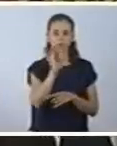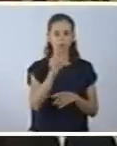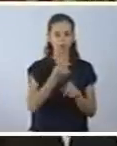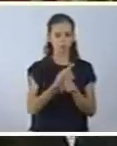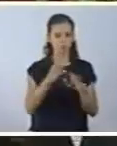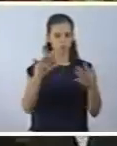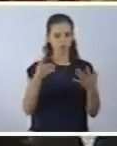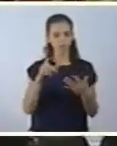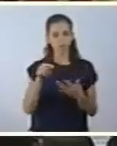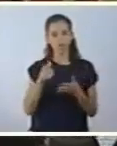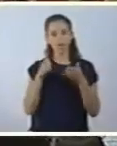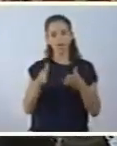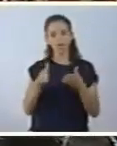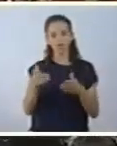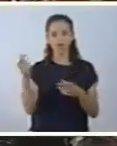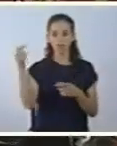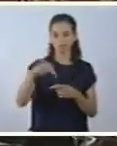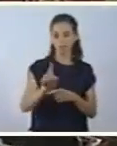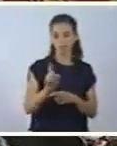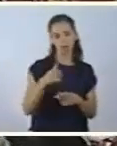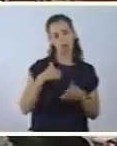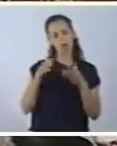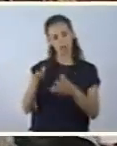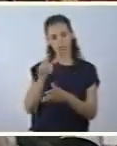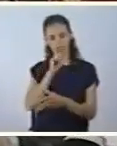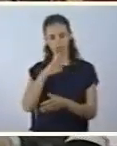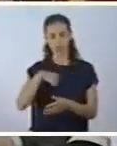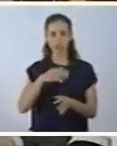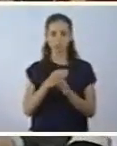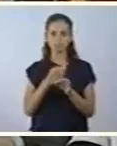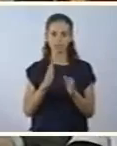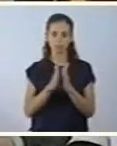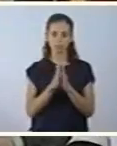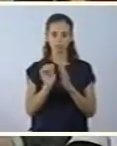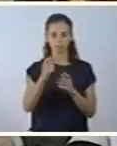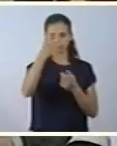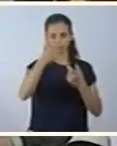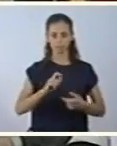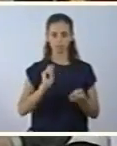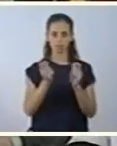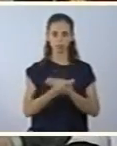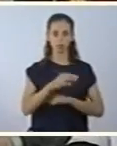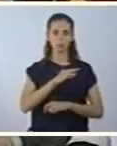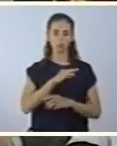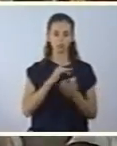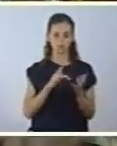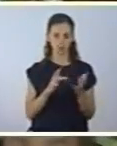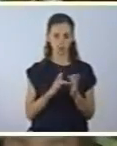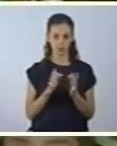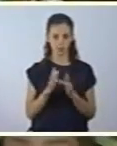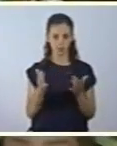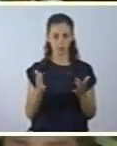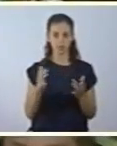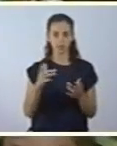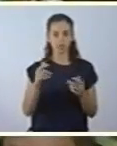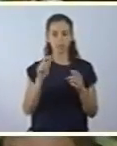e ajudar aqueles que cá não vêm. Estamos a celebrar esta festa da transfiguração do Senhor. Este é o